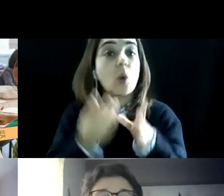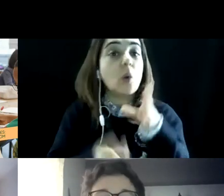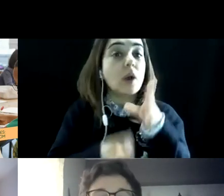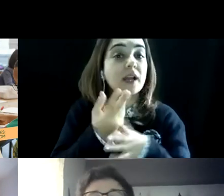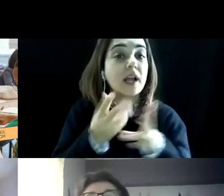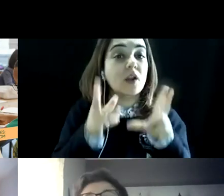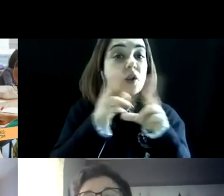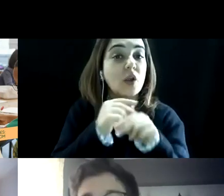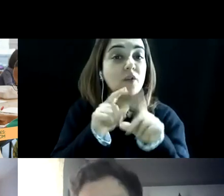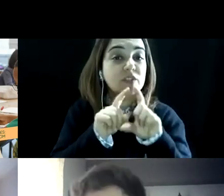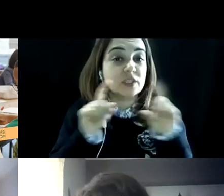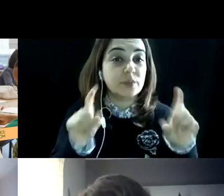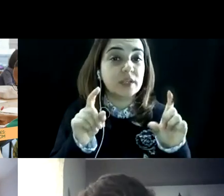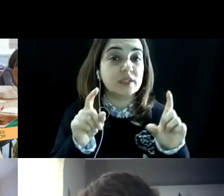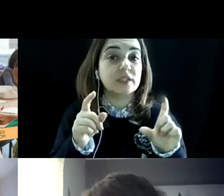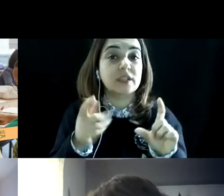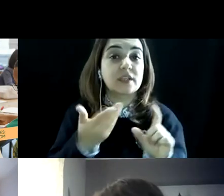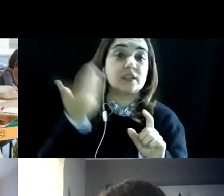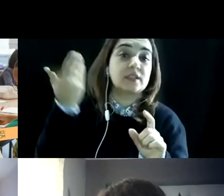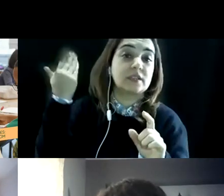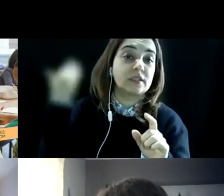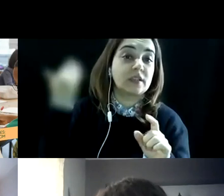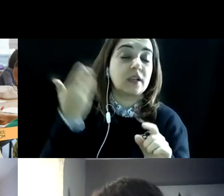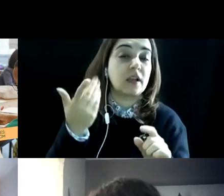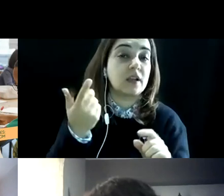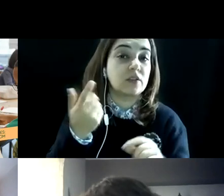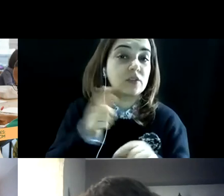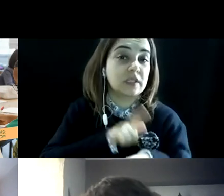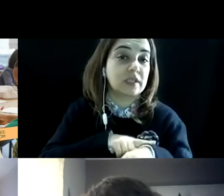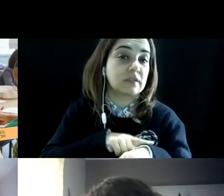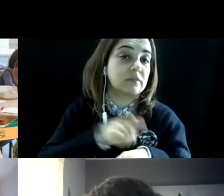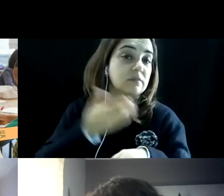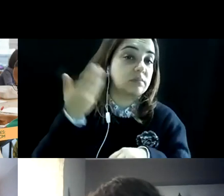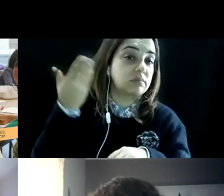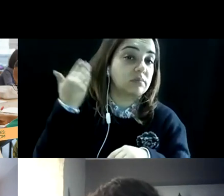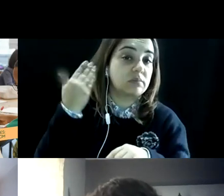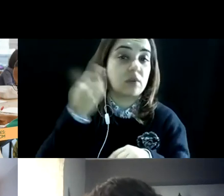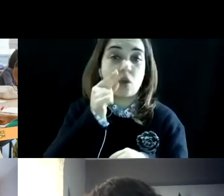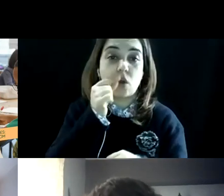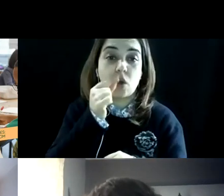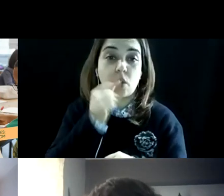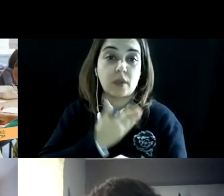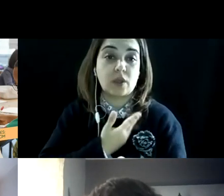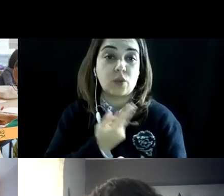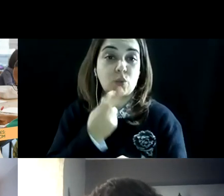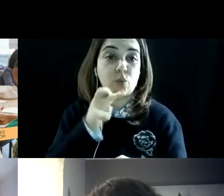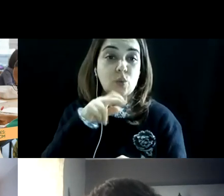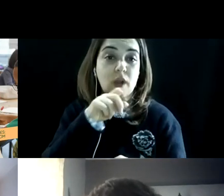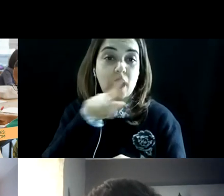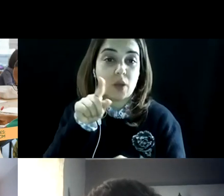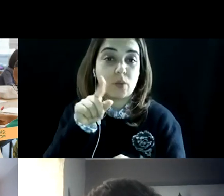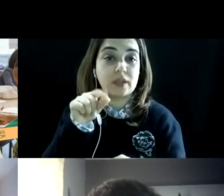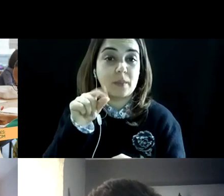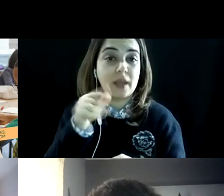empresas. Uma antiga diretora-geral do tempo do Durão Barroso e do Santana